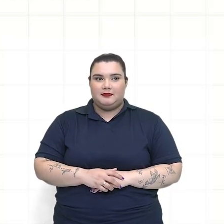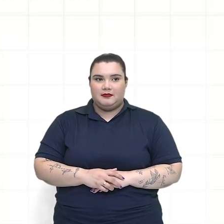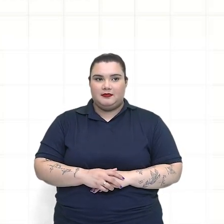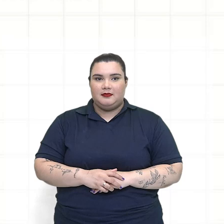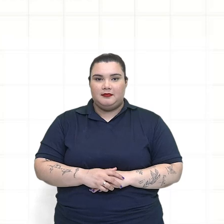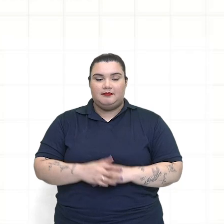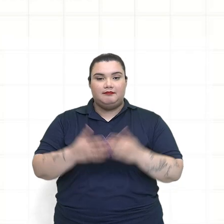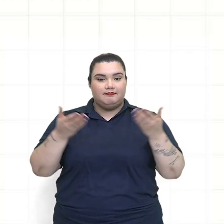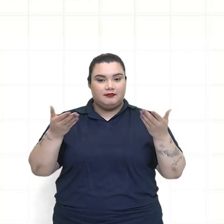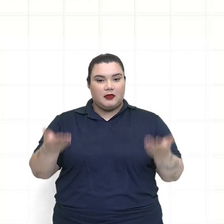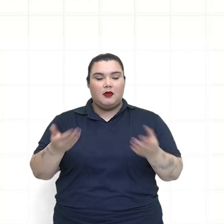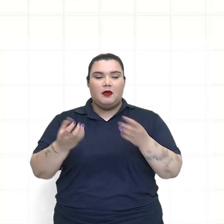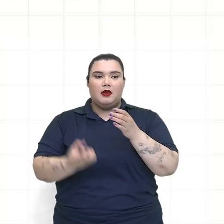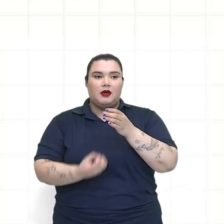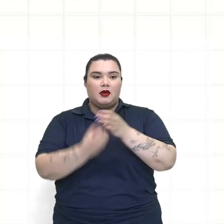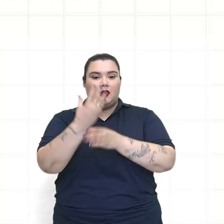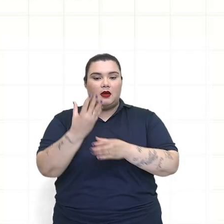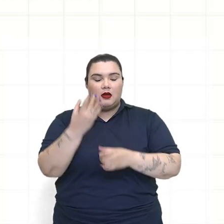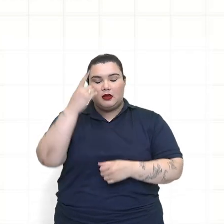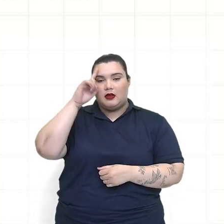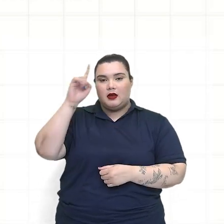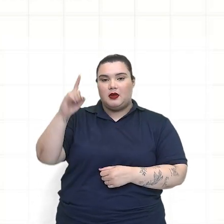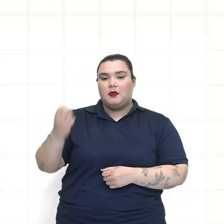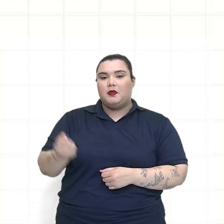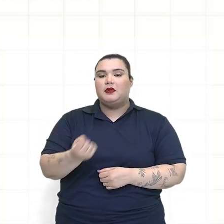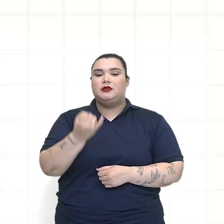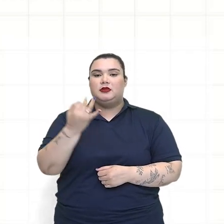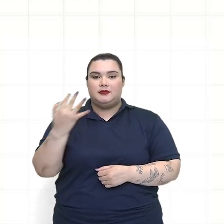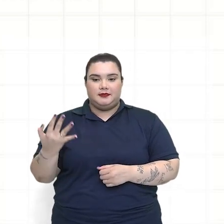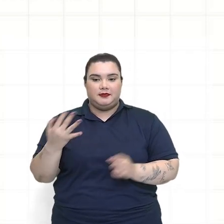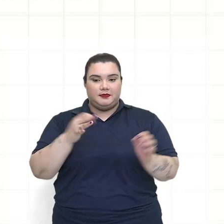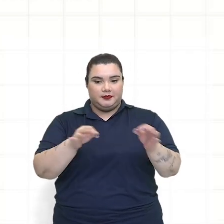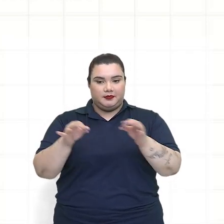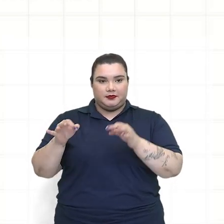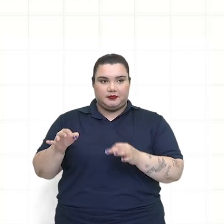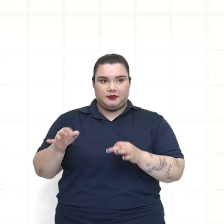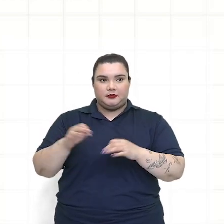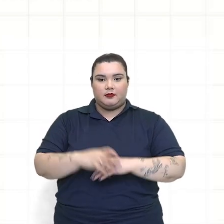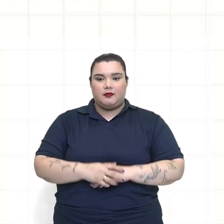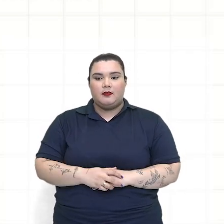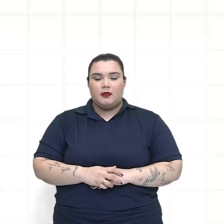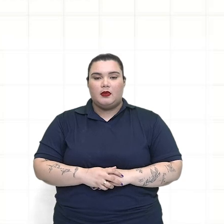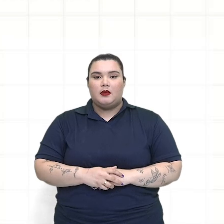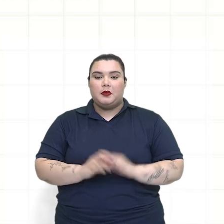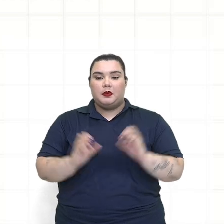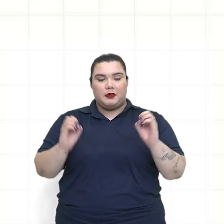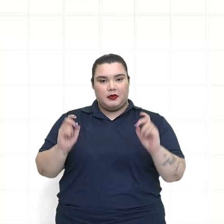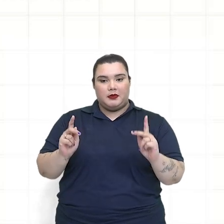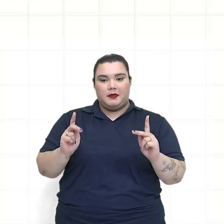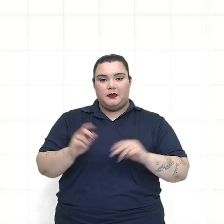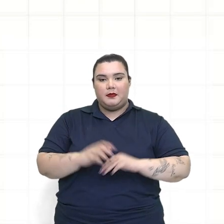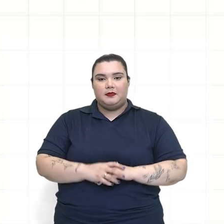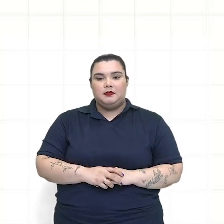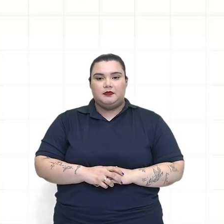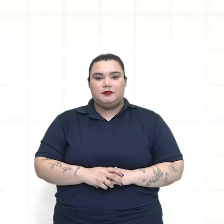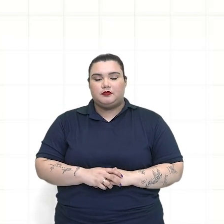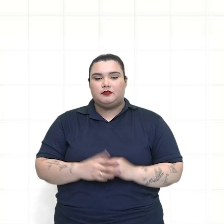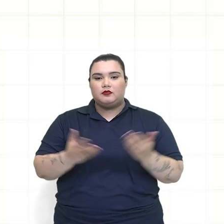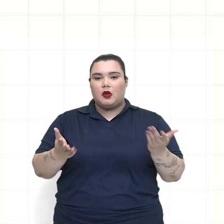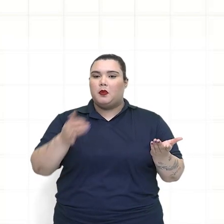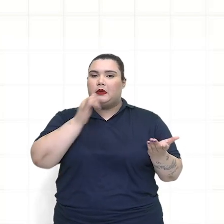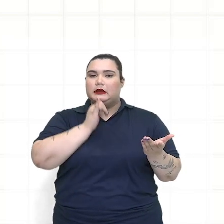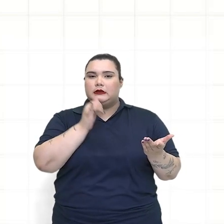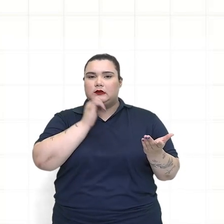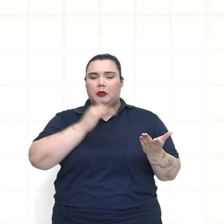foi surgindo a ideia de quantidade, certo? Muito bem.